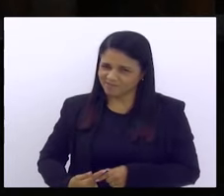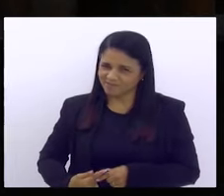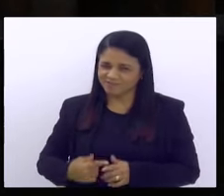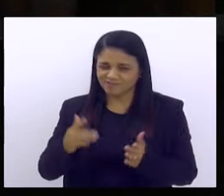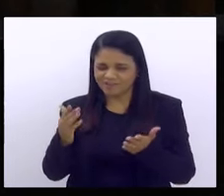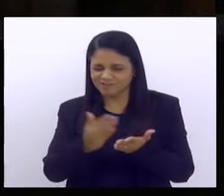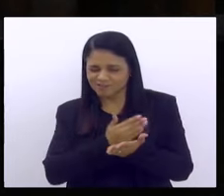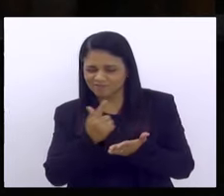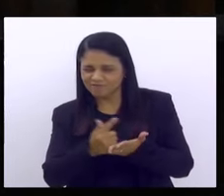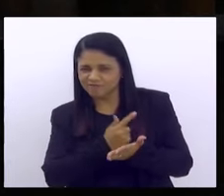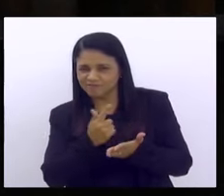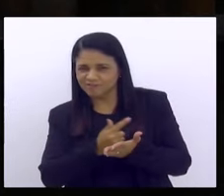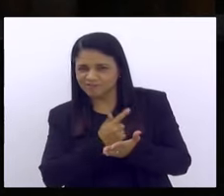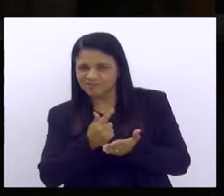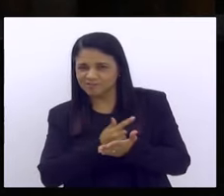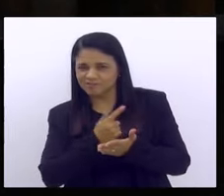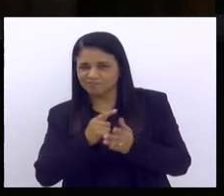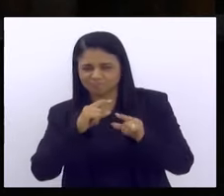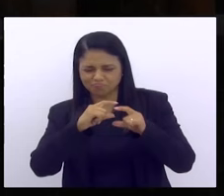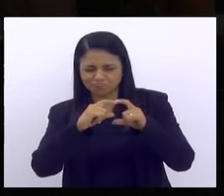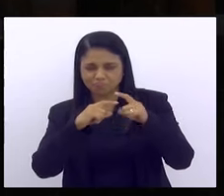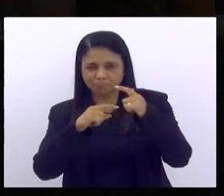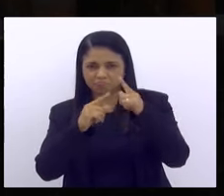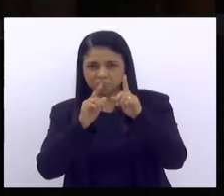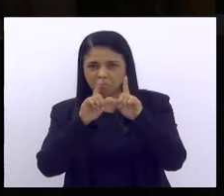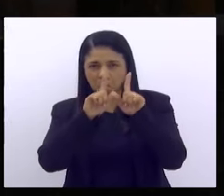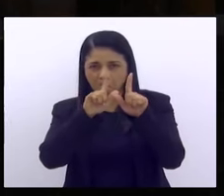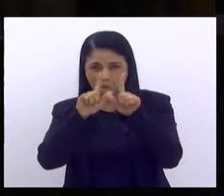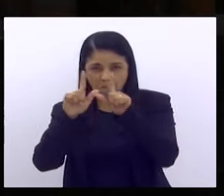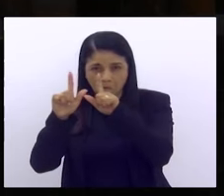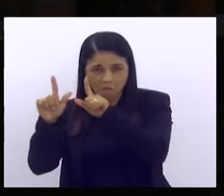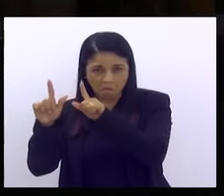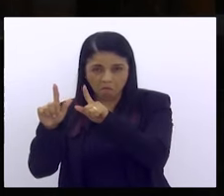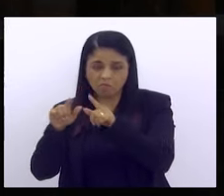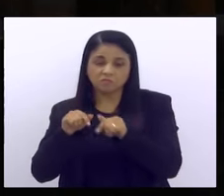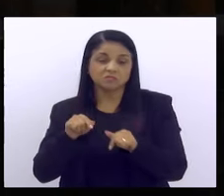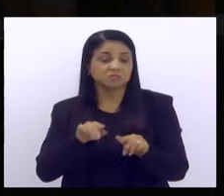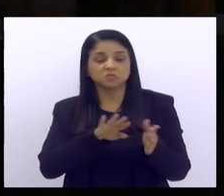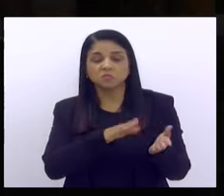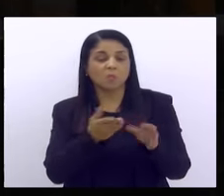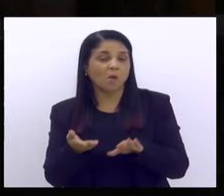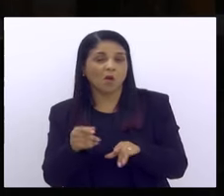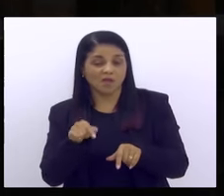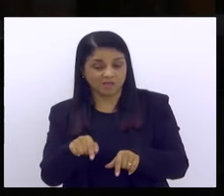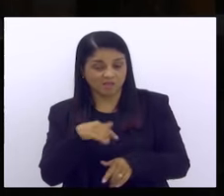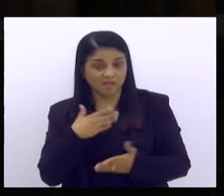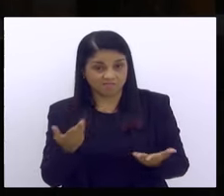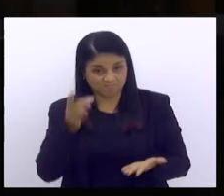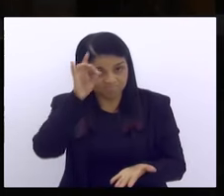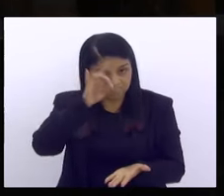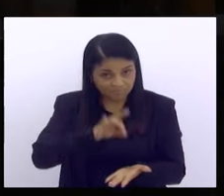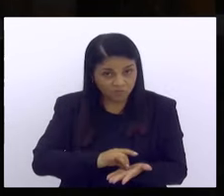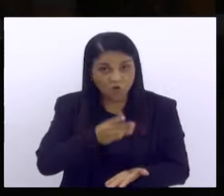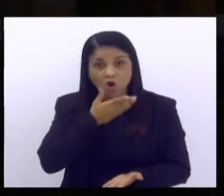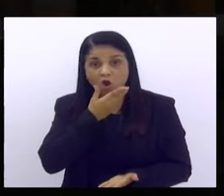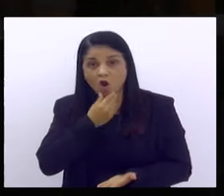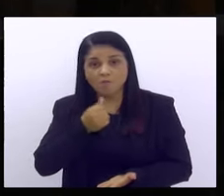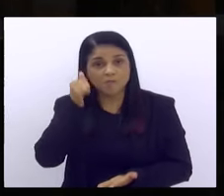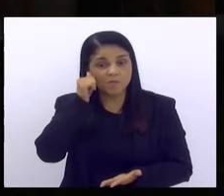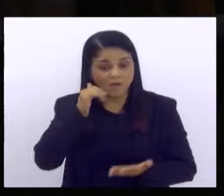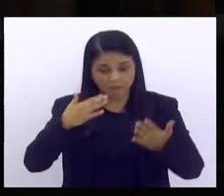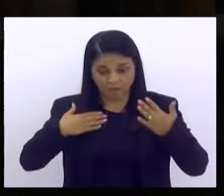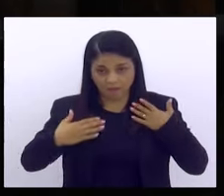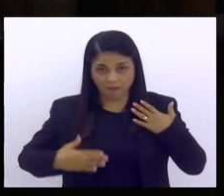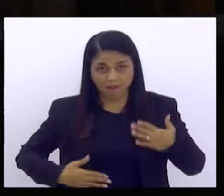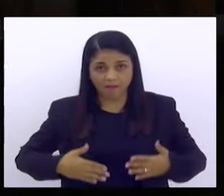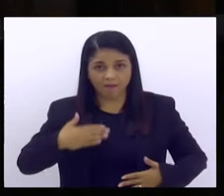em quadrinhos, eles não morrem, mas aqui a gente está falando de homens e mulheres de carne e osso. Aqui